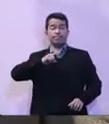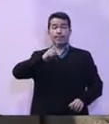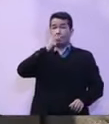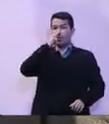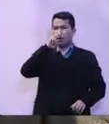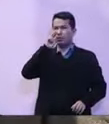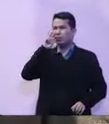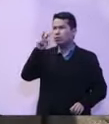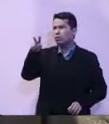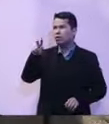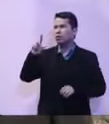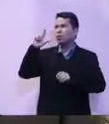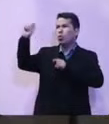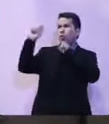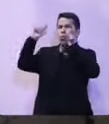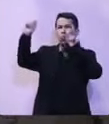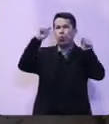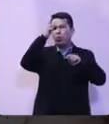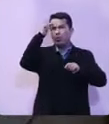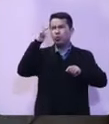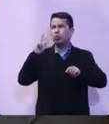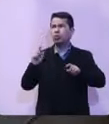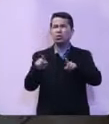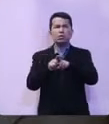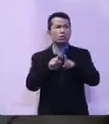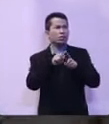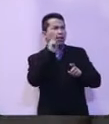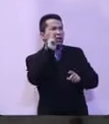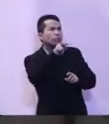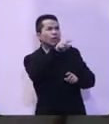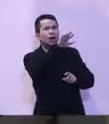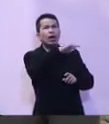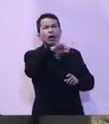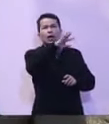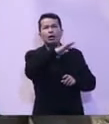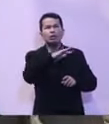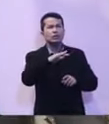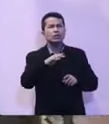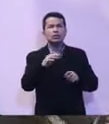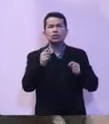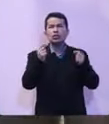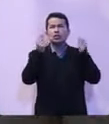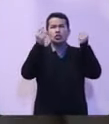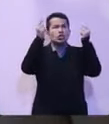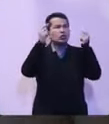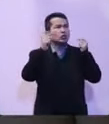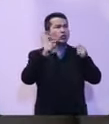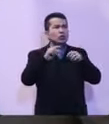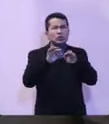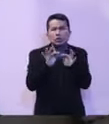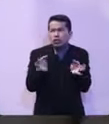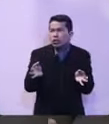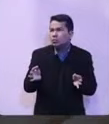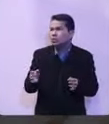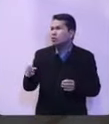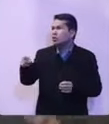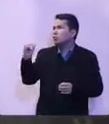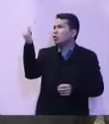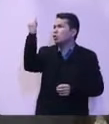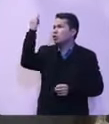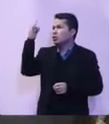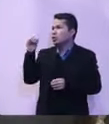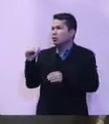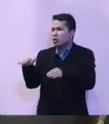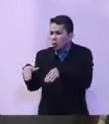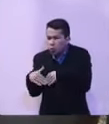E vi também os mortos, tanto os importantes como os humildes, que estavam de pé diante do trono. E foram